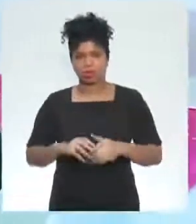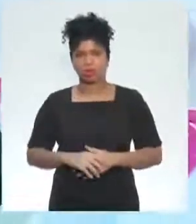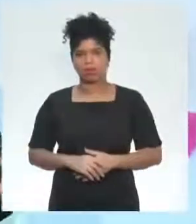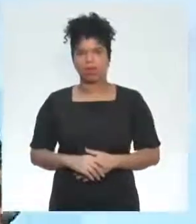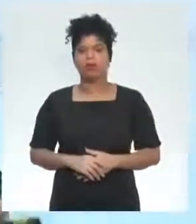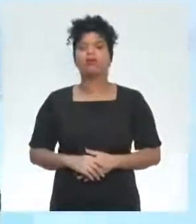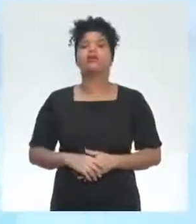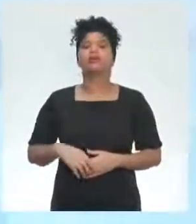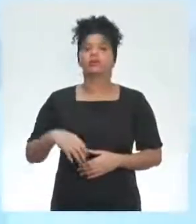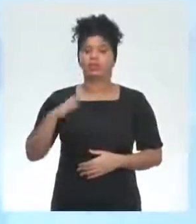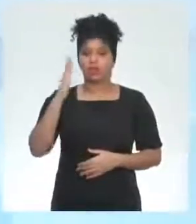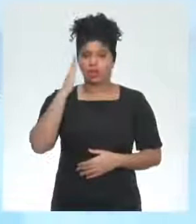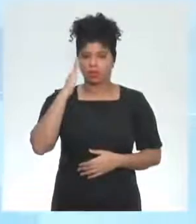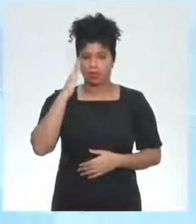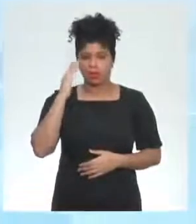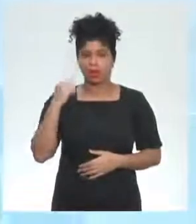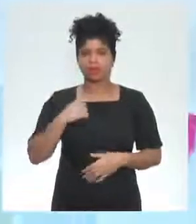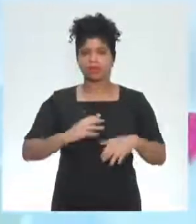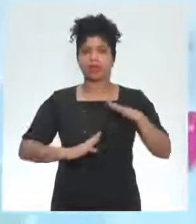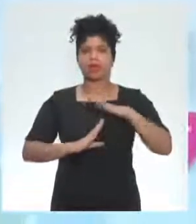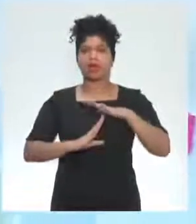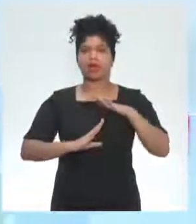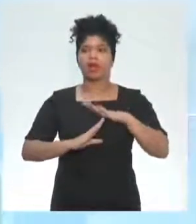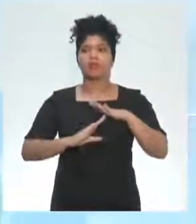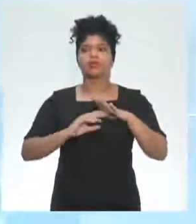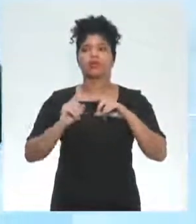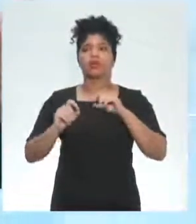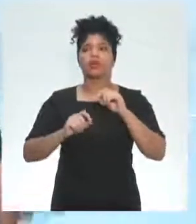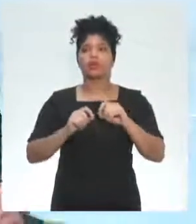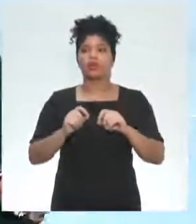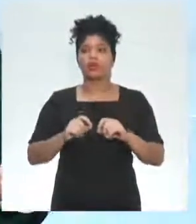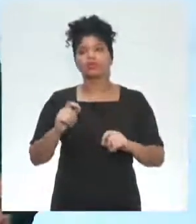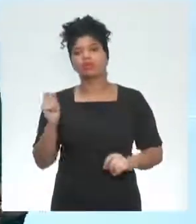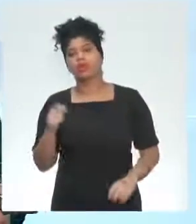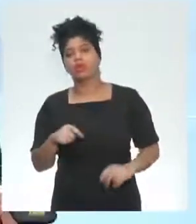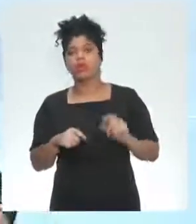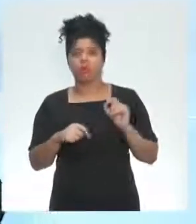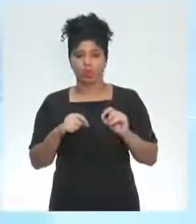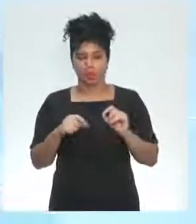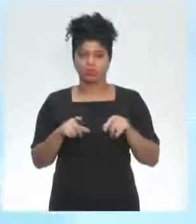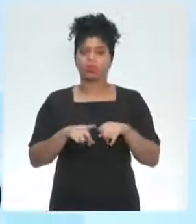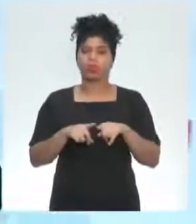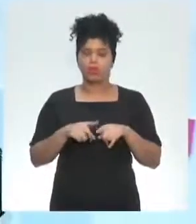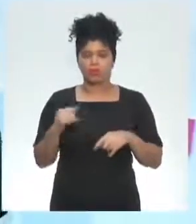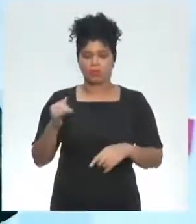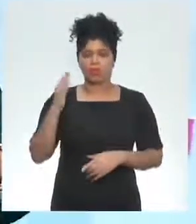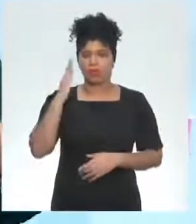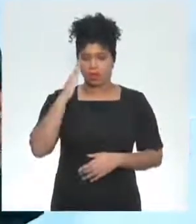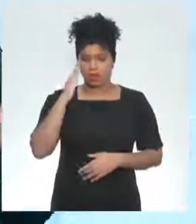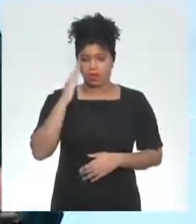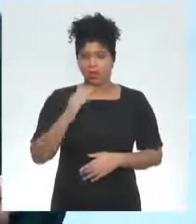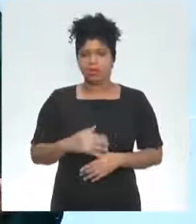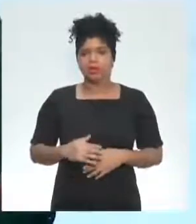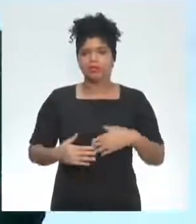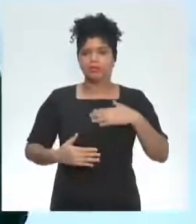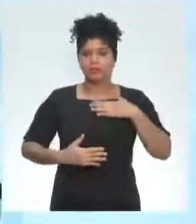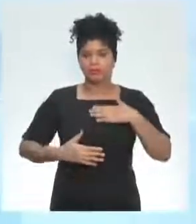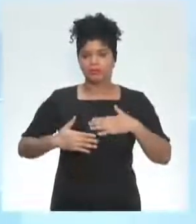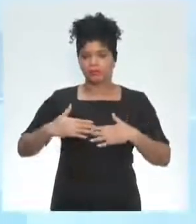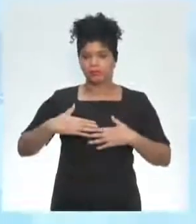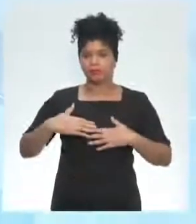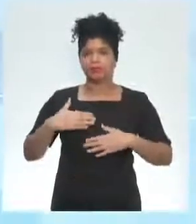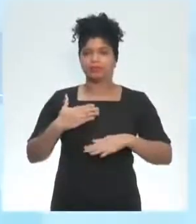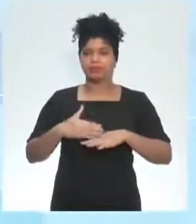Ele tem que saber, então, quais são suas limitações e quais são suas possibilidades, tá bom? Certo? Então, condicionar o corpo, gente, é